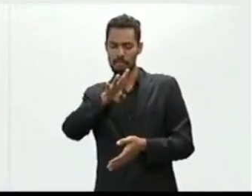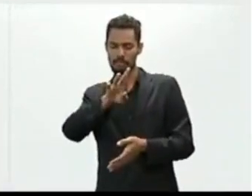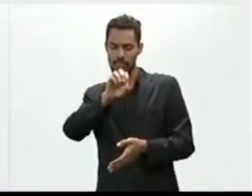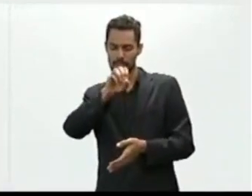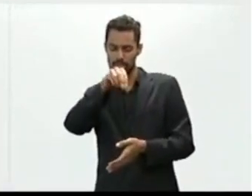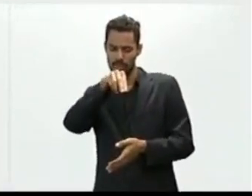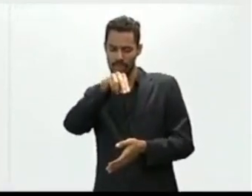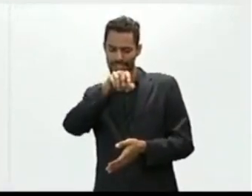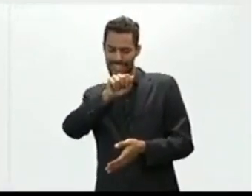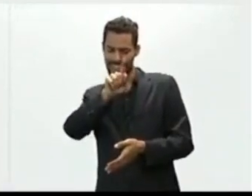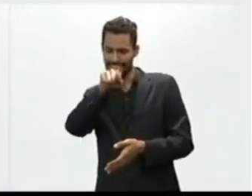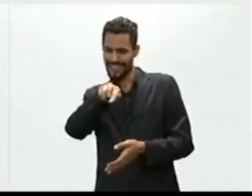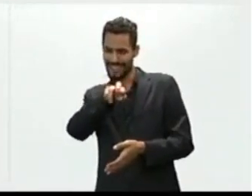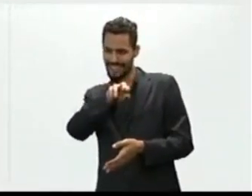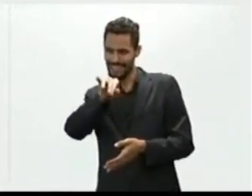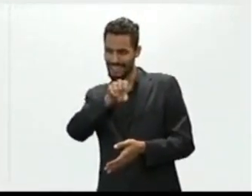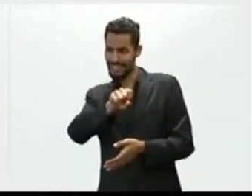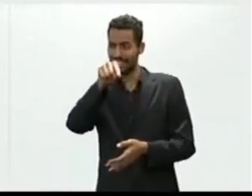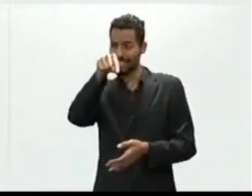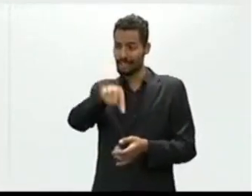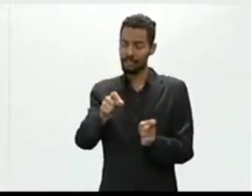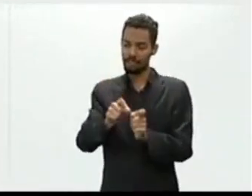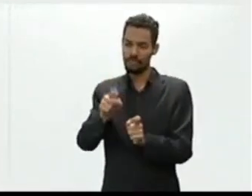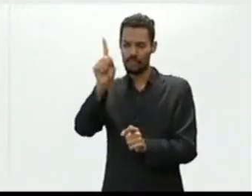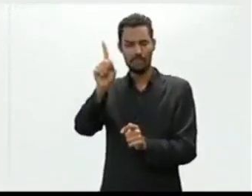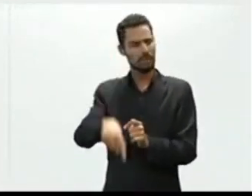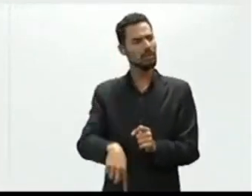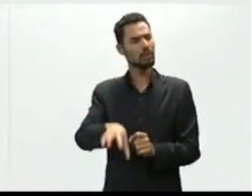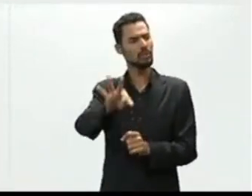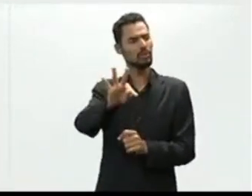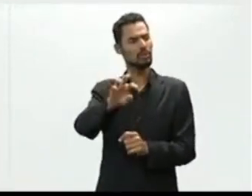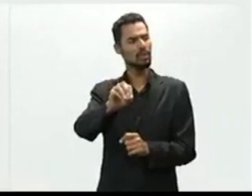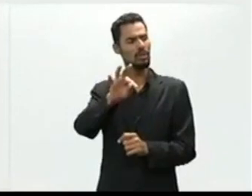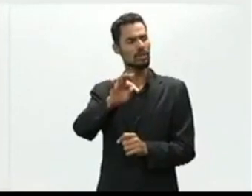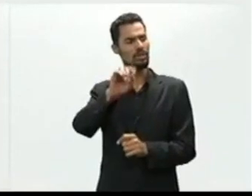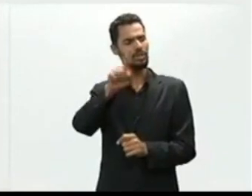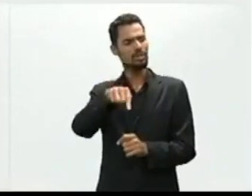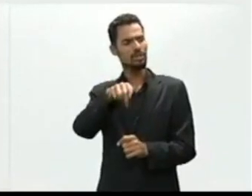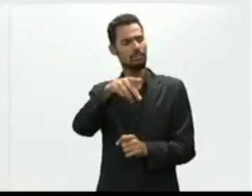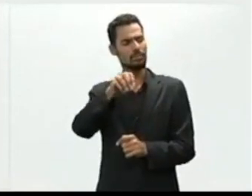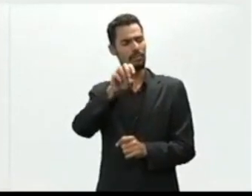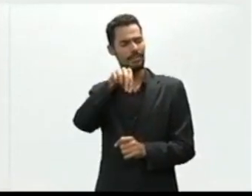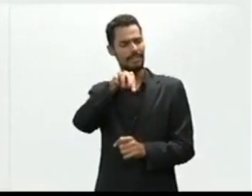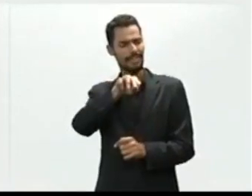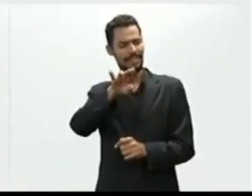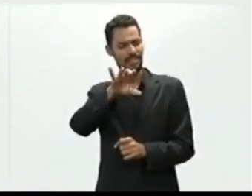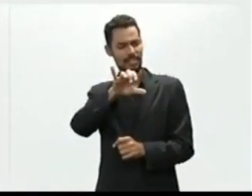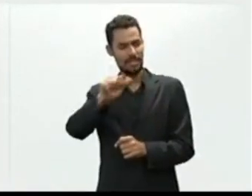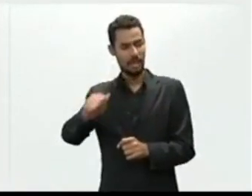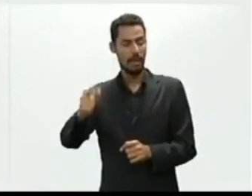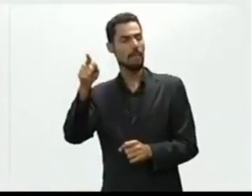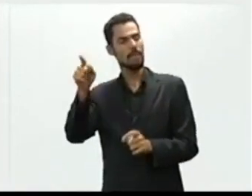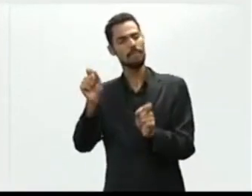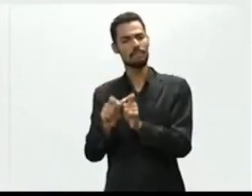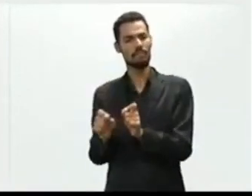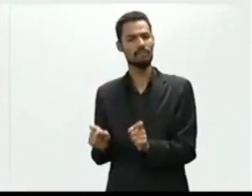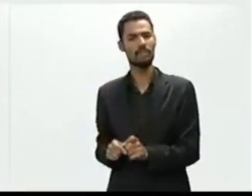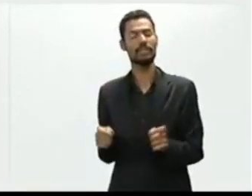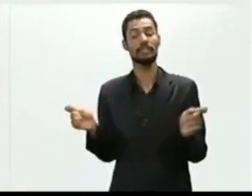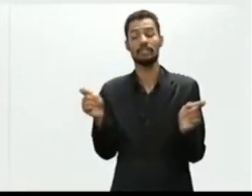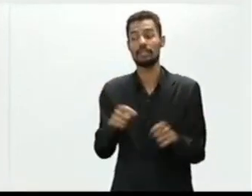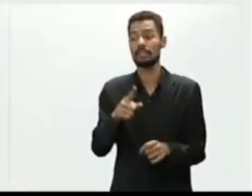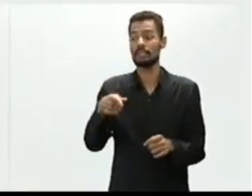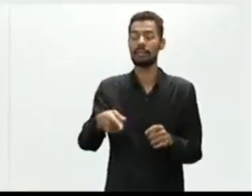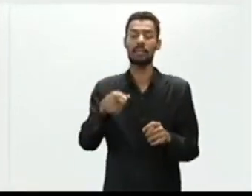do embrião, que são as que realmente a gente pode chamar de totipotentes, as células que podem gerar qualquer tipo de tecido,